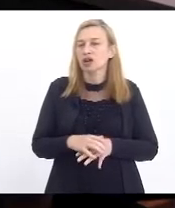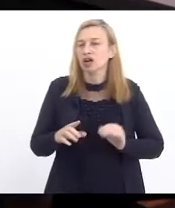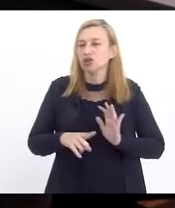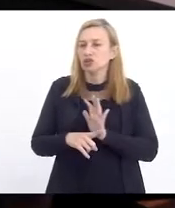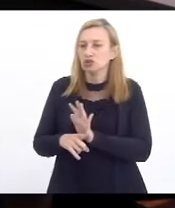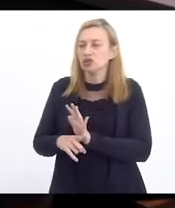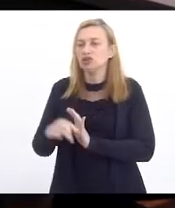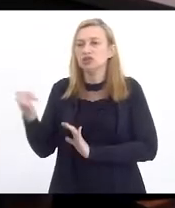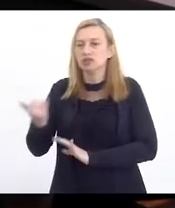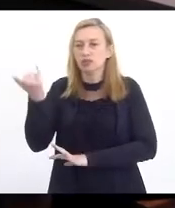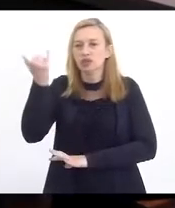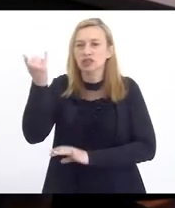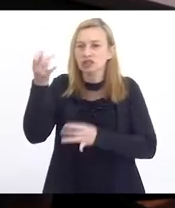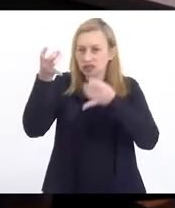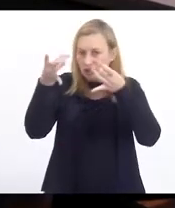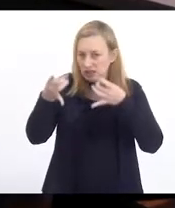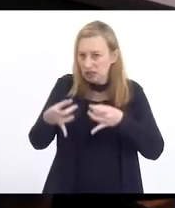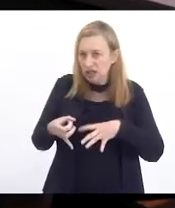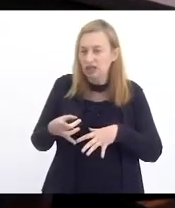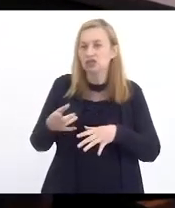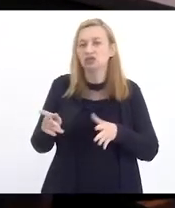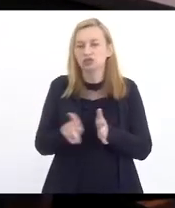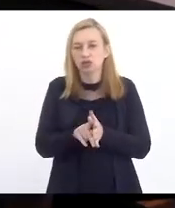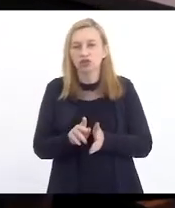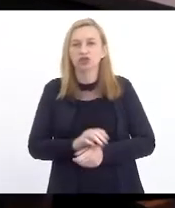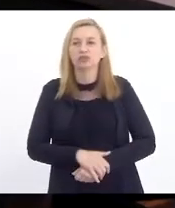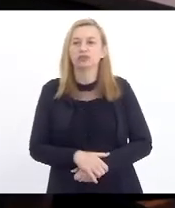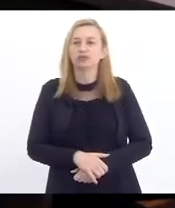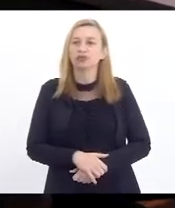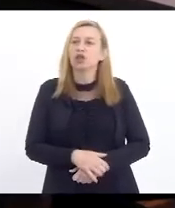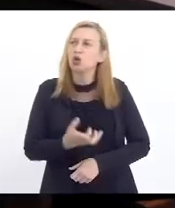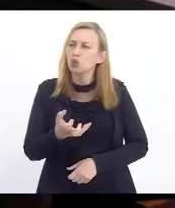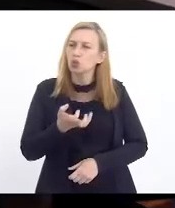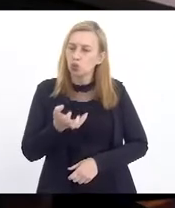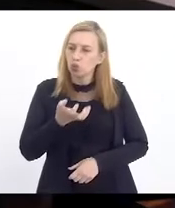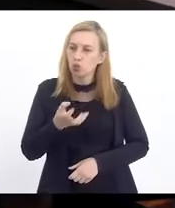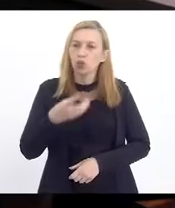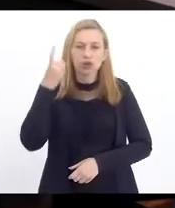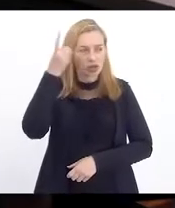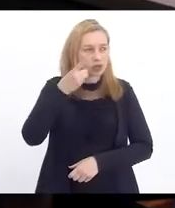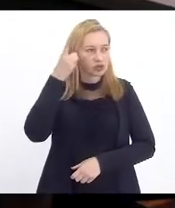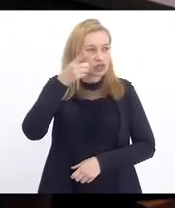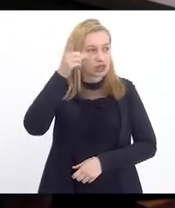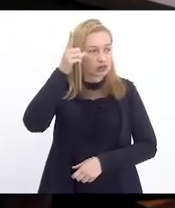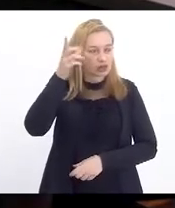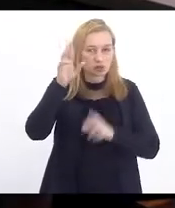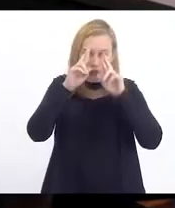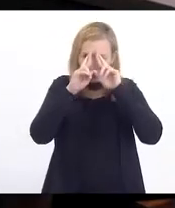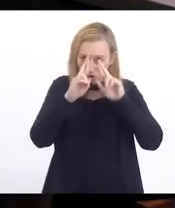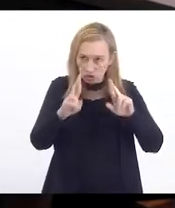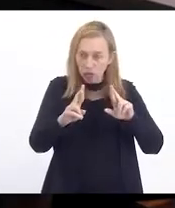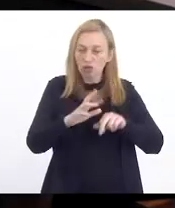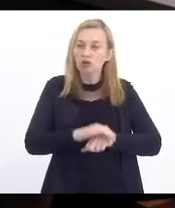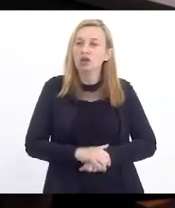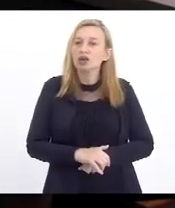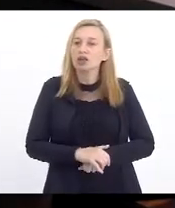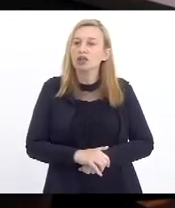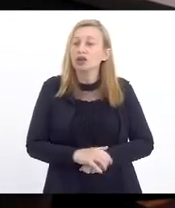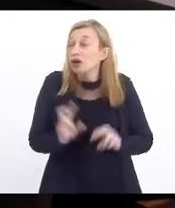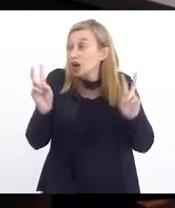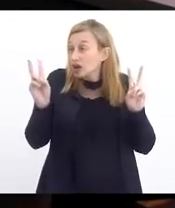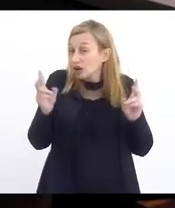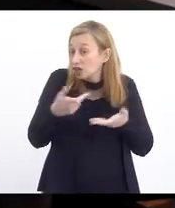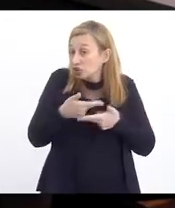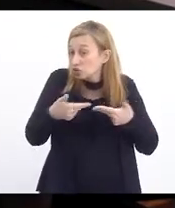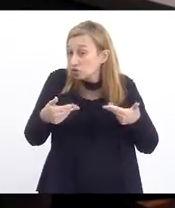nesse importante detalhe dos projetos. Eu queria, deputada Lucinha, que com muito respeito, as coisas estão acontecendo